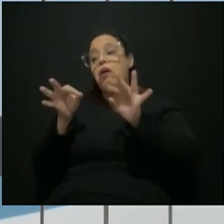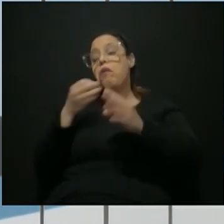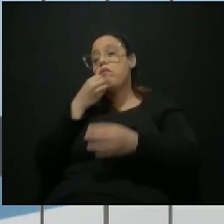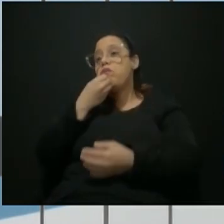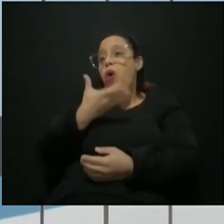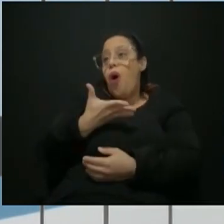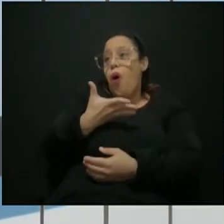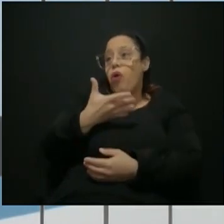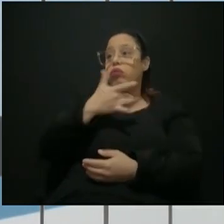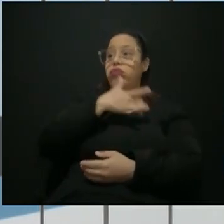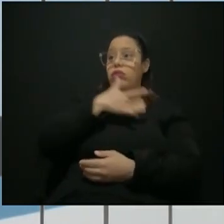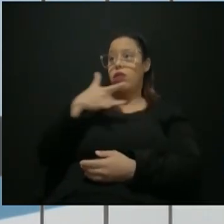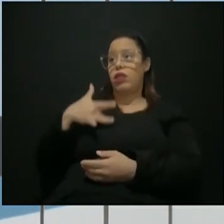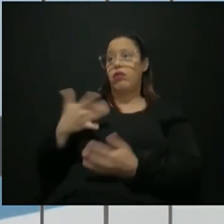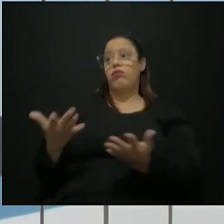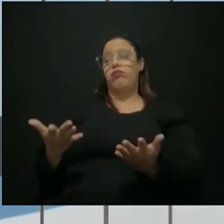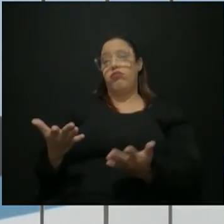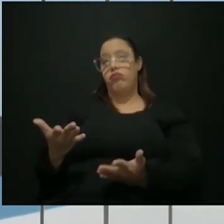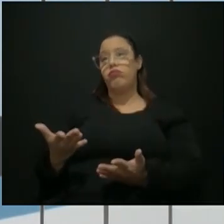saúde. Então,